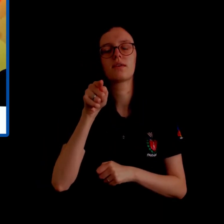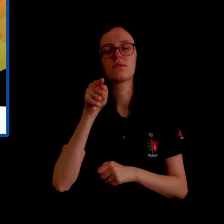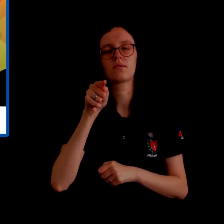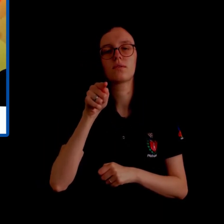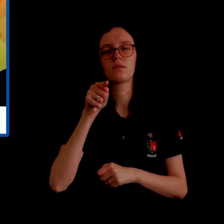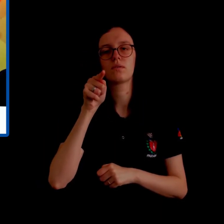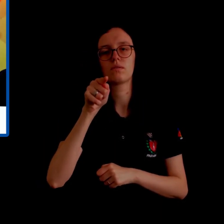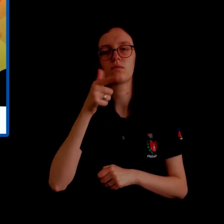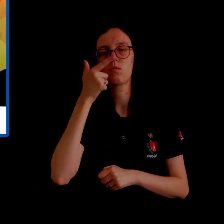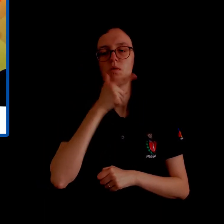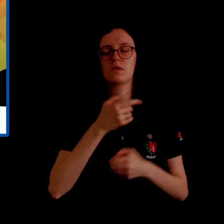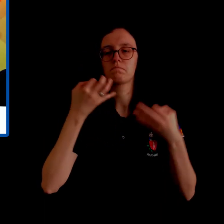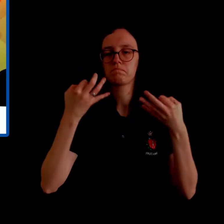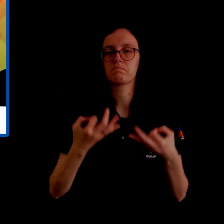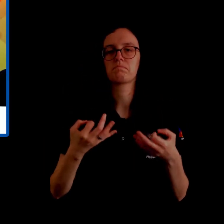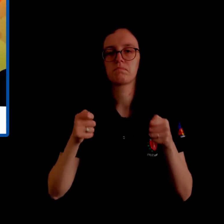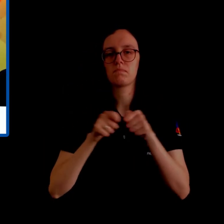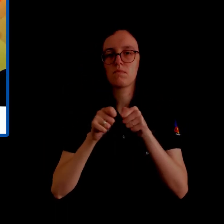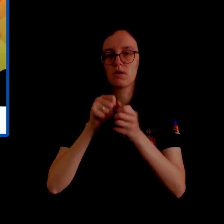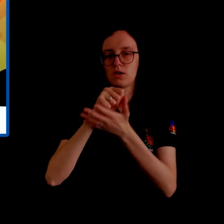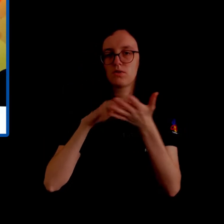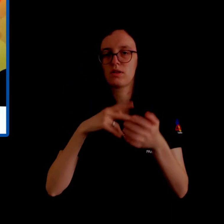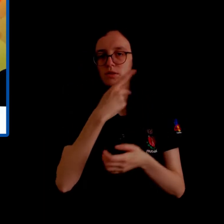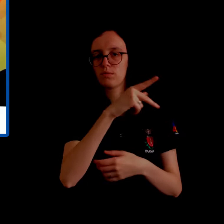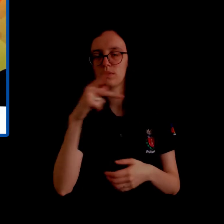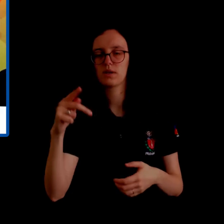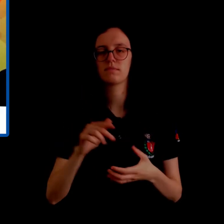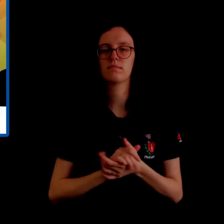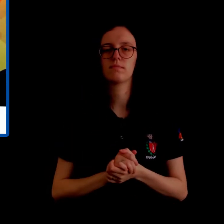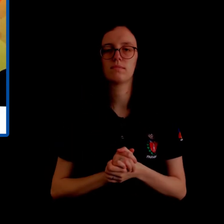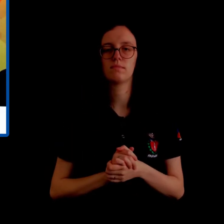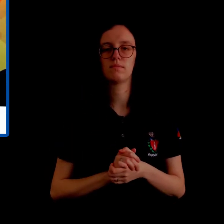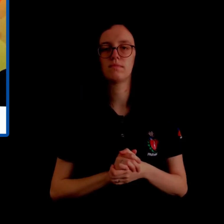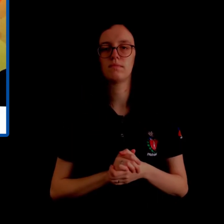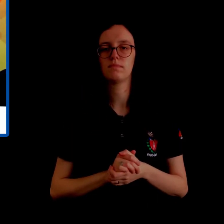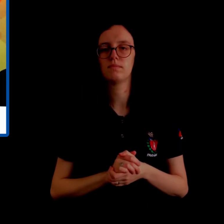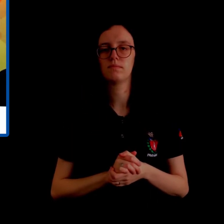esse trato, tá? Na atividade de vocês.